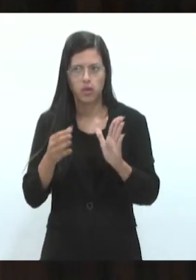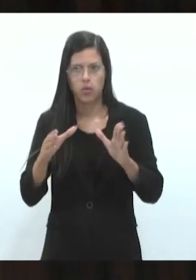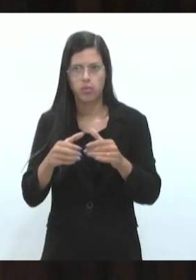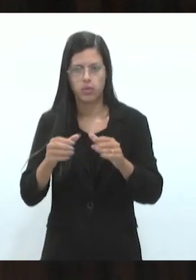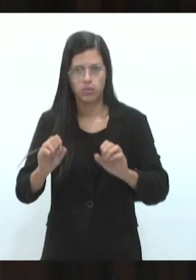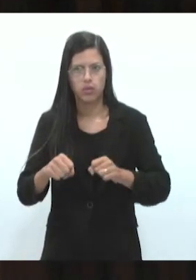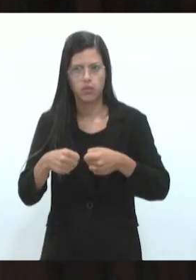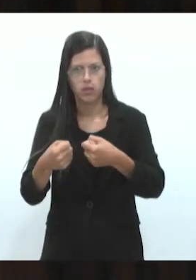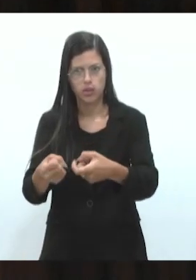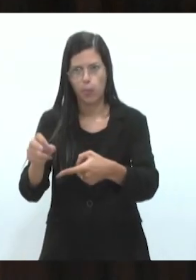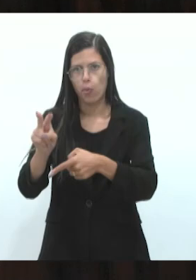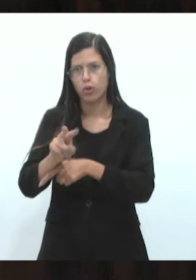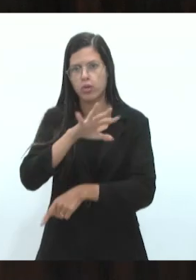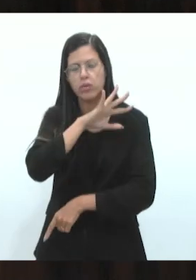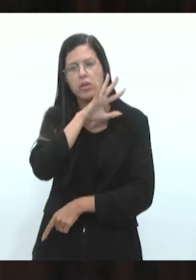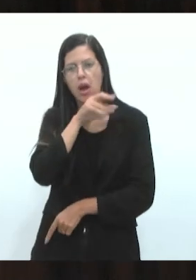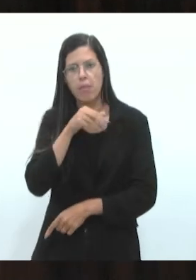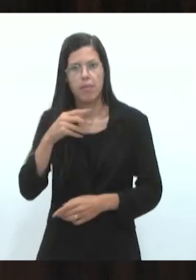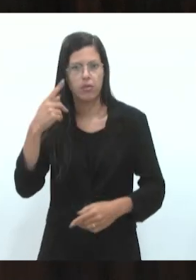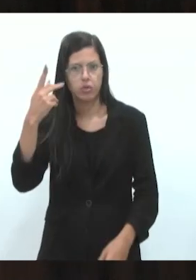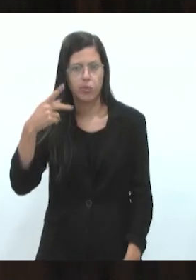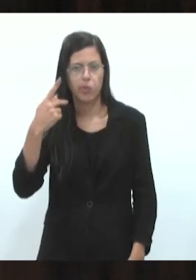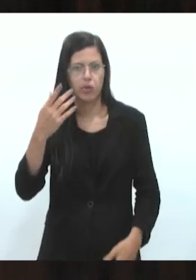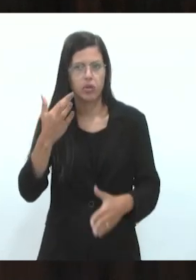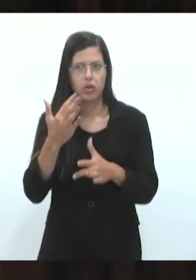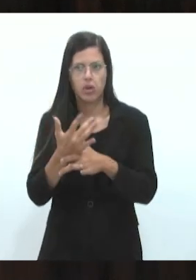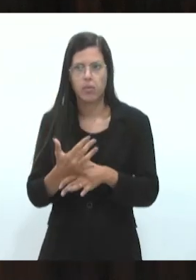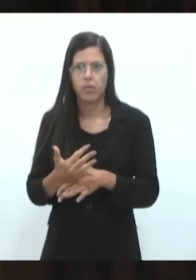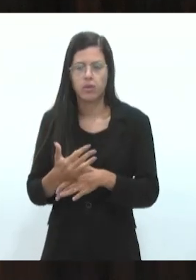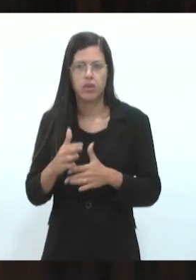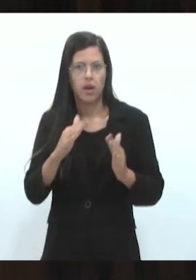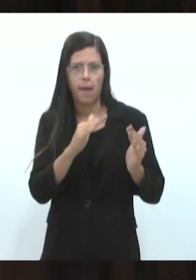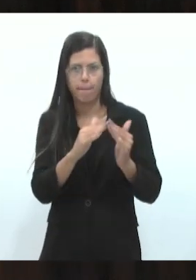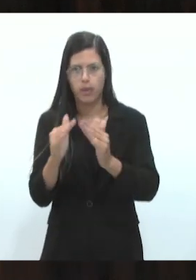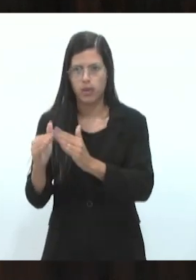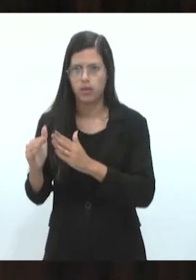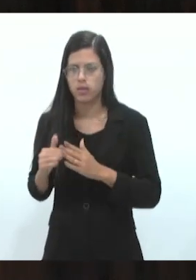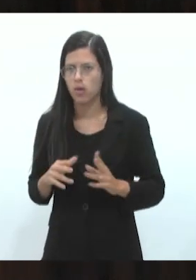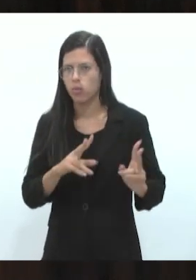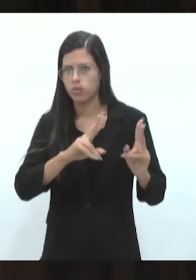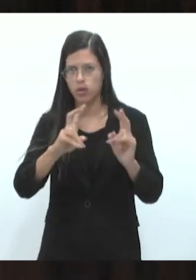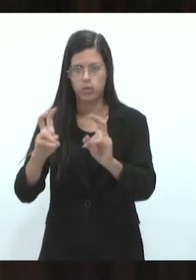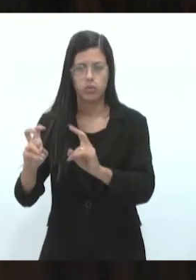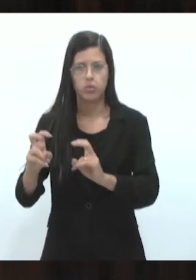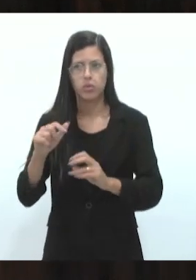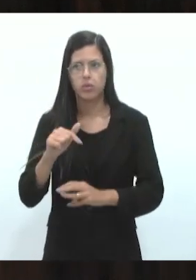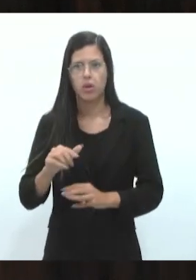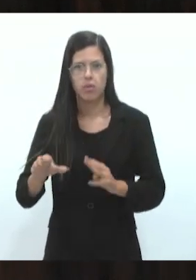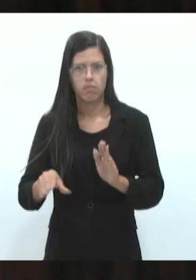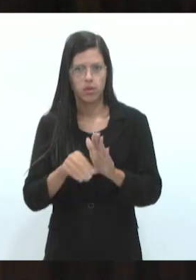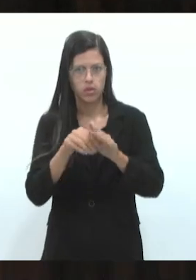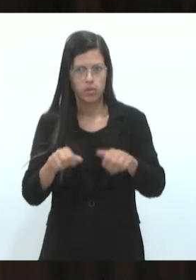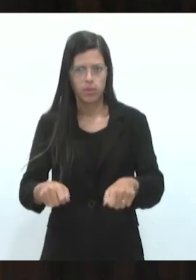Defesa e Proteção dos Animais e de Política Urbana, Habitação e Assuntos Fundiários à emenda de